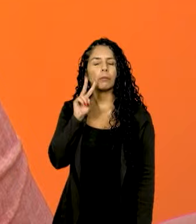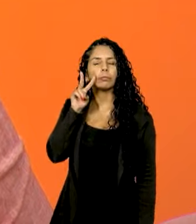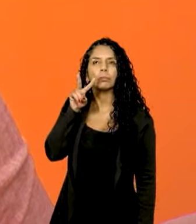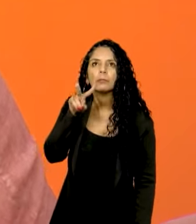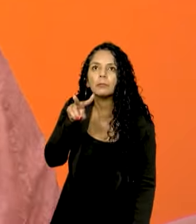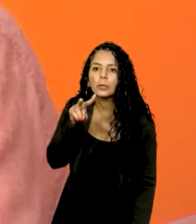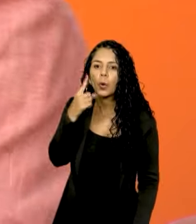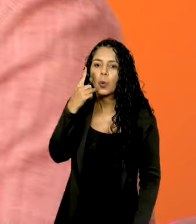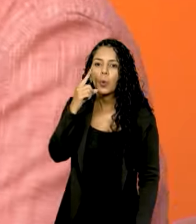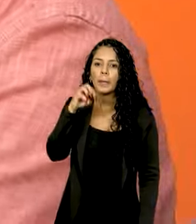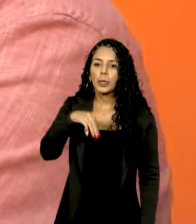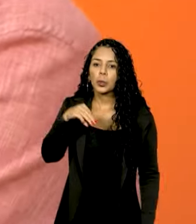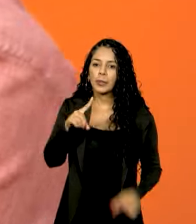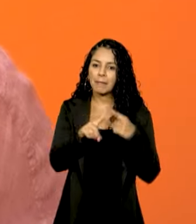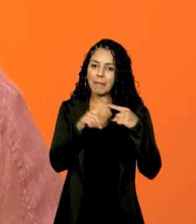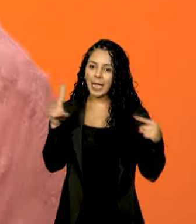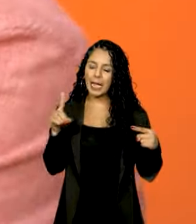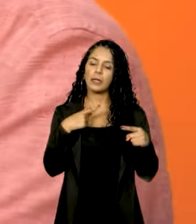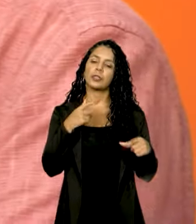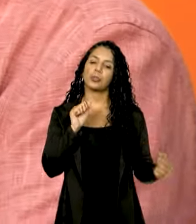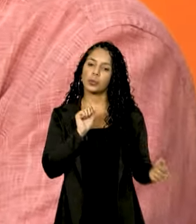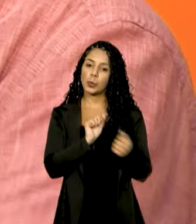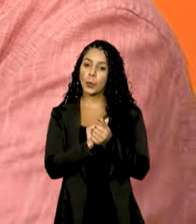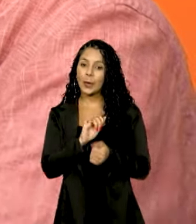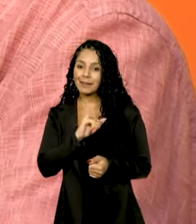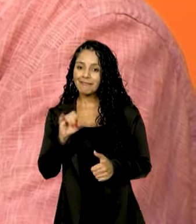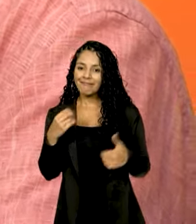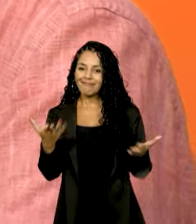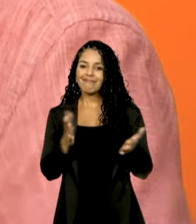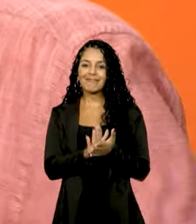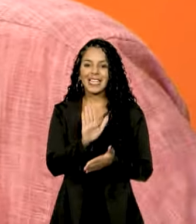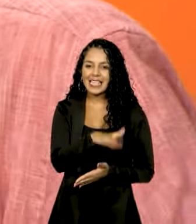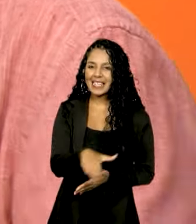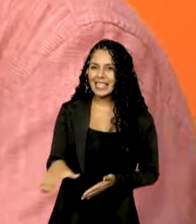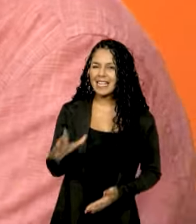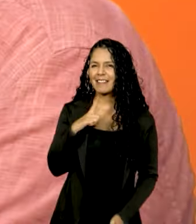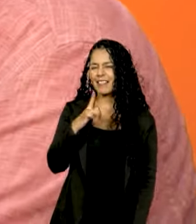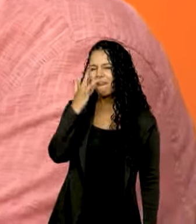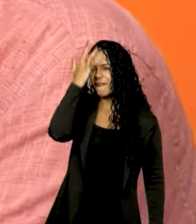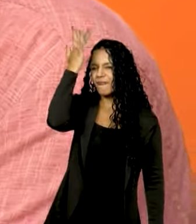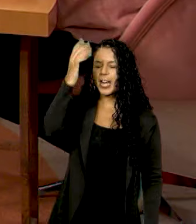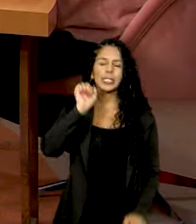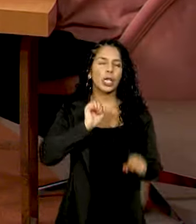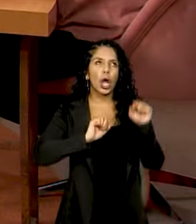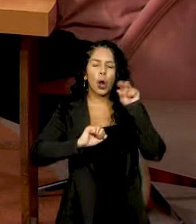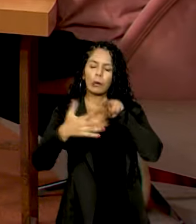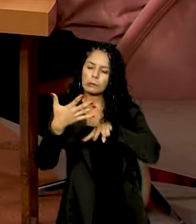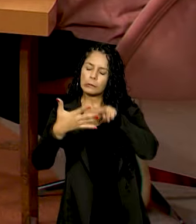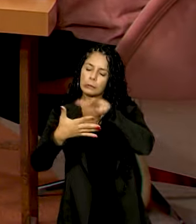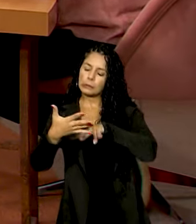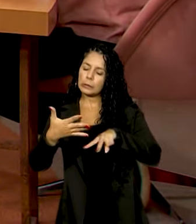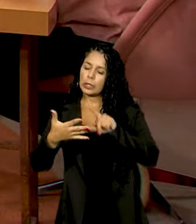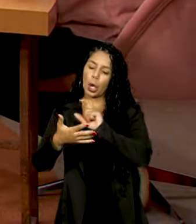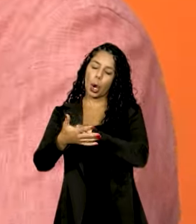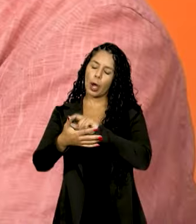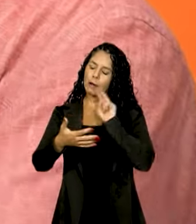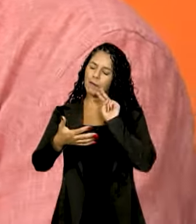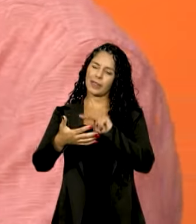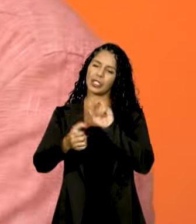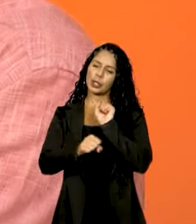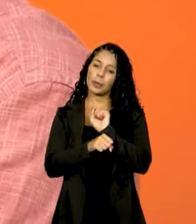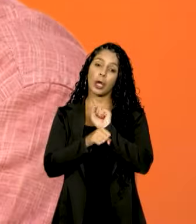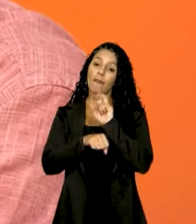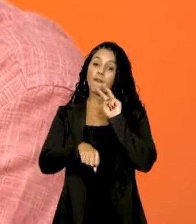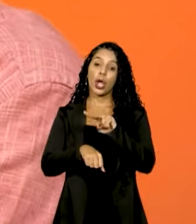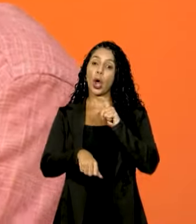de um minuto e meio e tal, e já juntando a isso, né? Quer dizer, essa criança que tem a facilidade de olhar tudo na tela, de escolher a hora que vê, não tem que esperar, não, eu vou ver a hora que eu